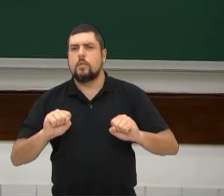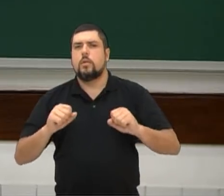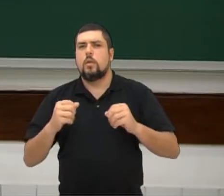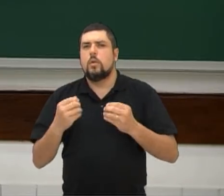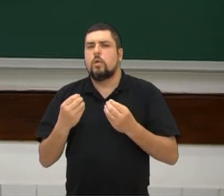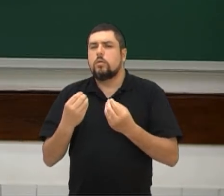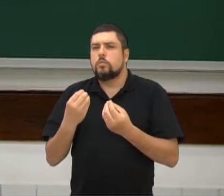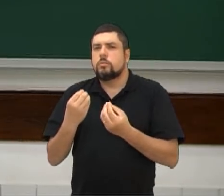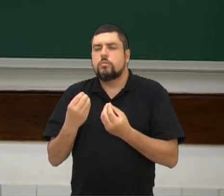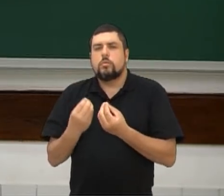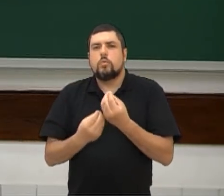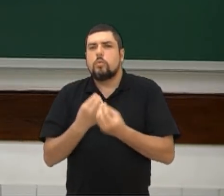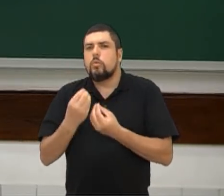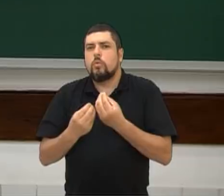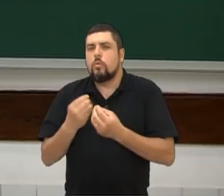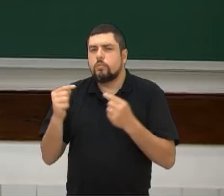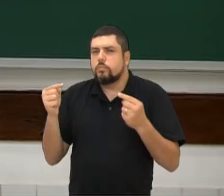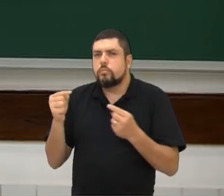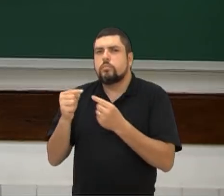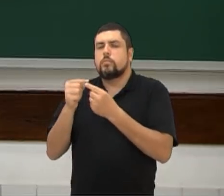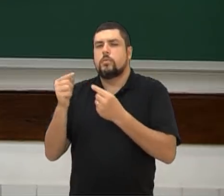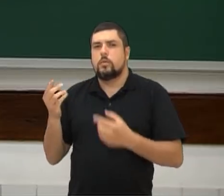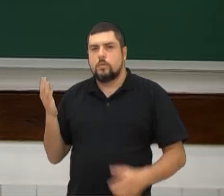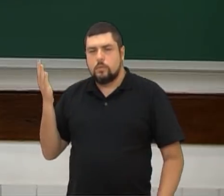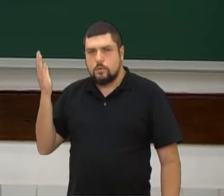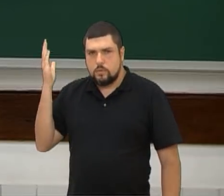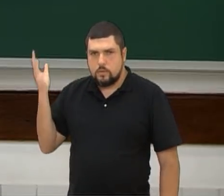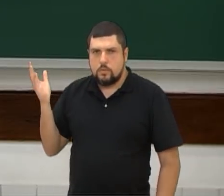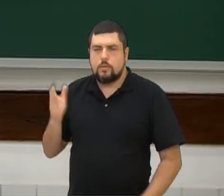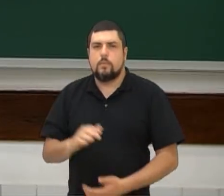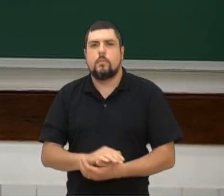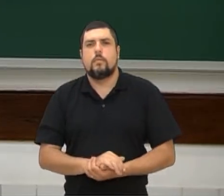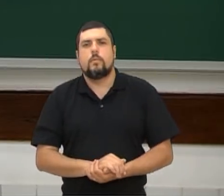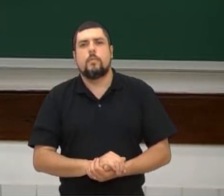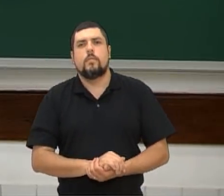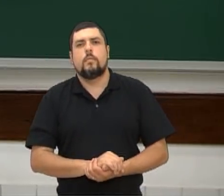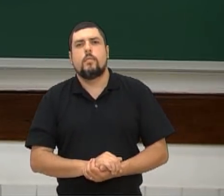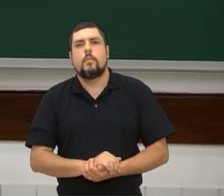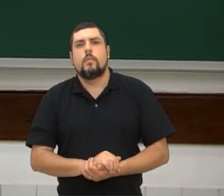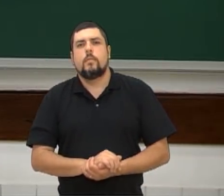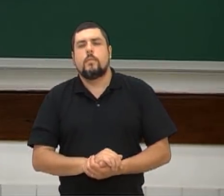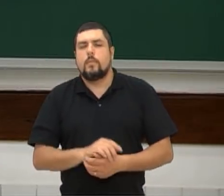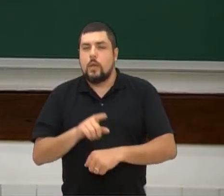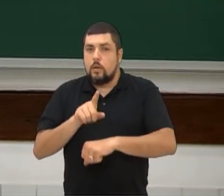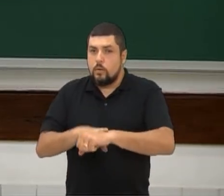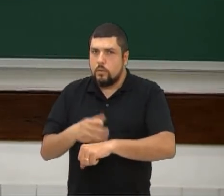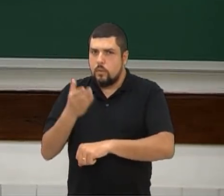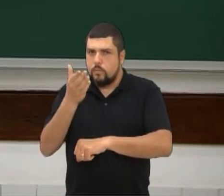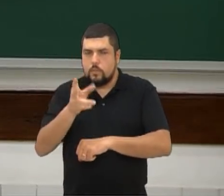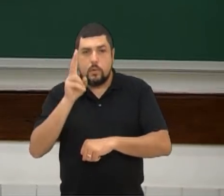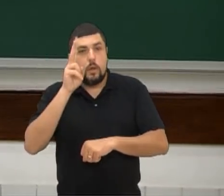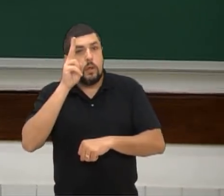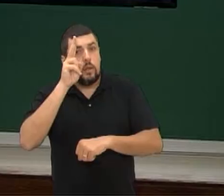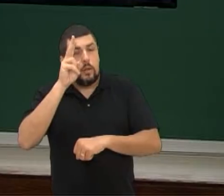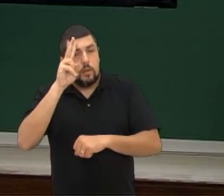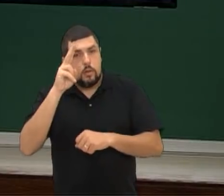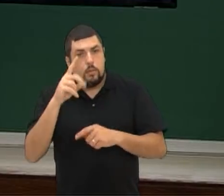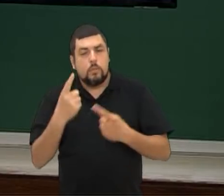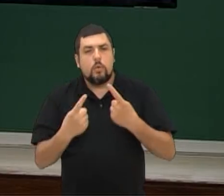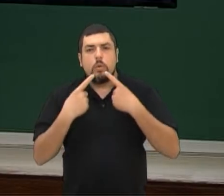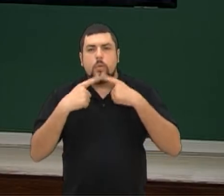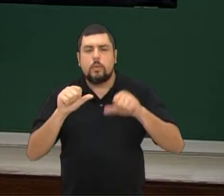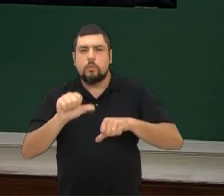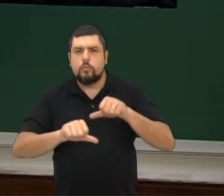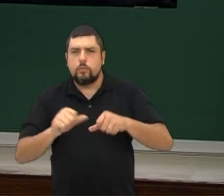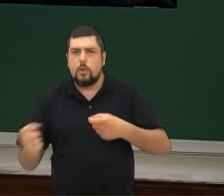agora há pouco. Qual é essa variação linguística que prevalece ali neste filme? Vou dar um tempo para você lembrar dessas variações linguísticas e